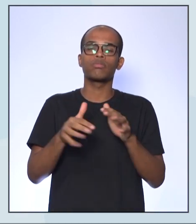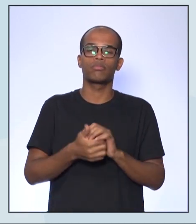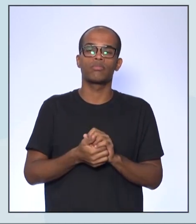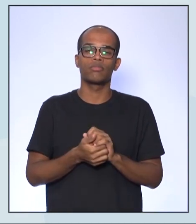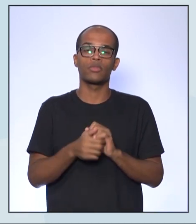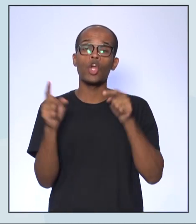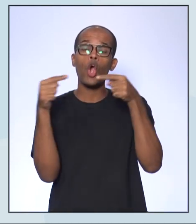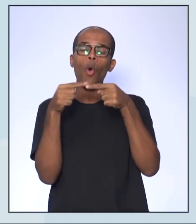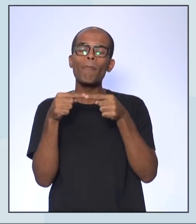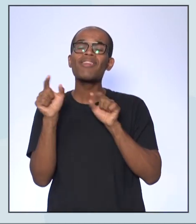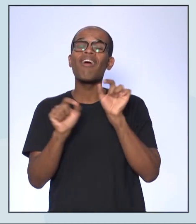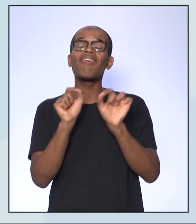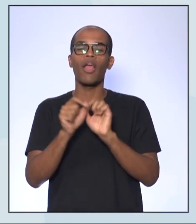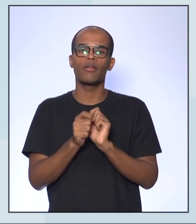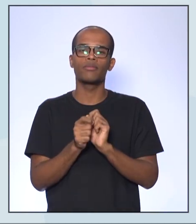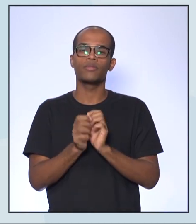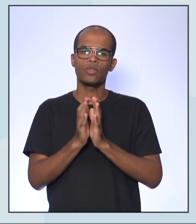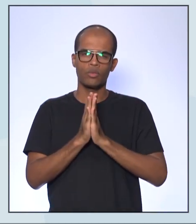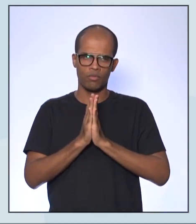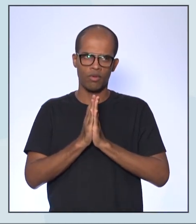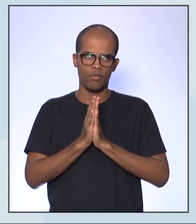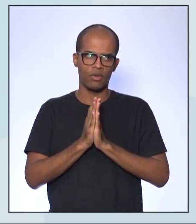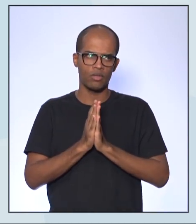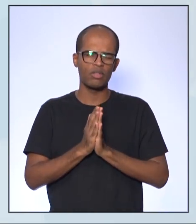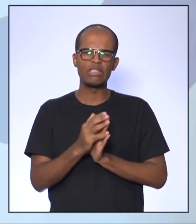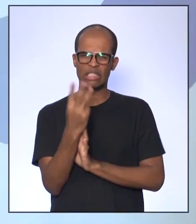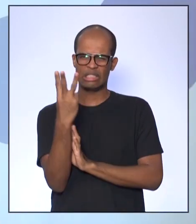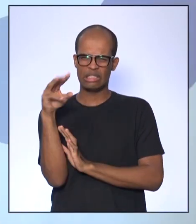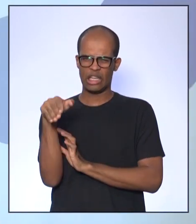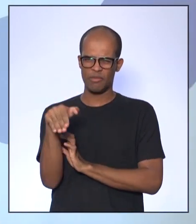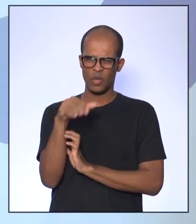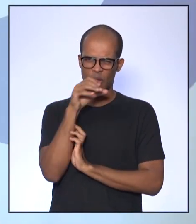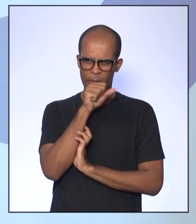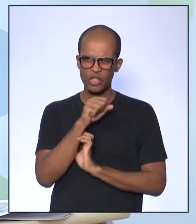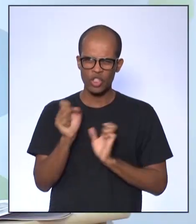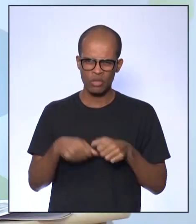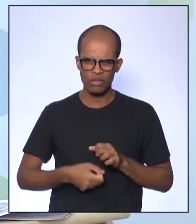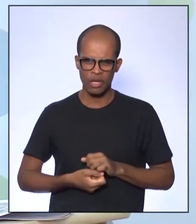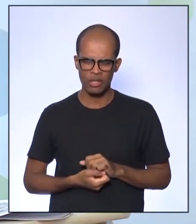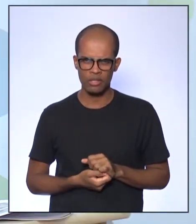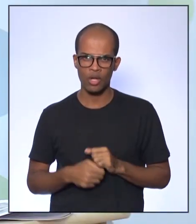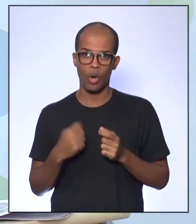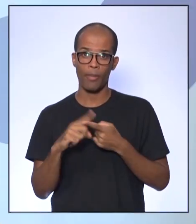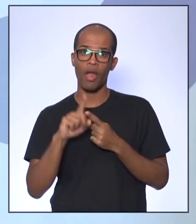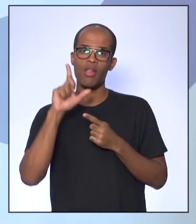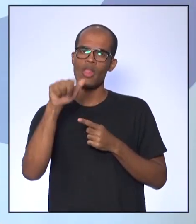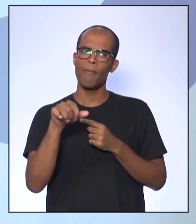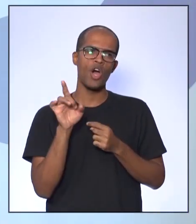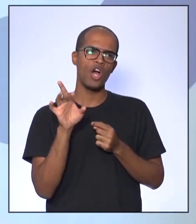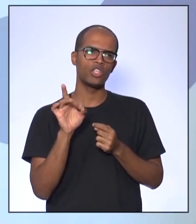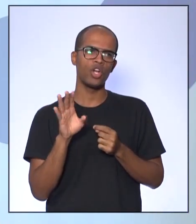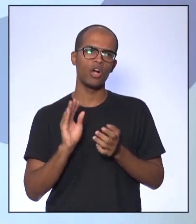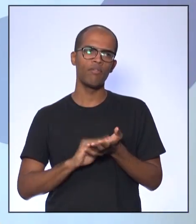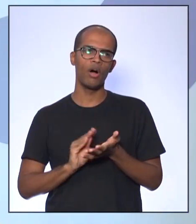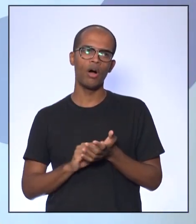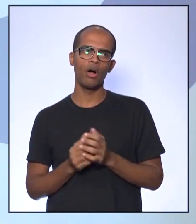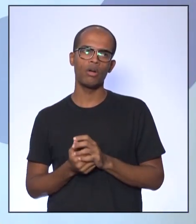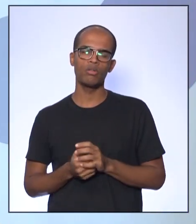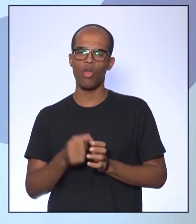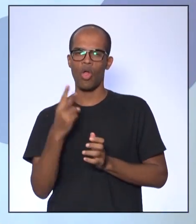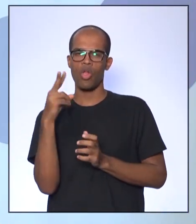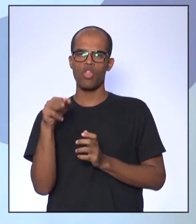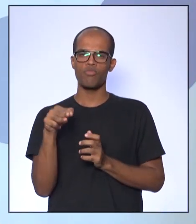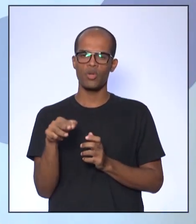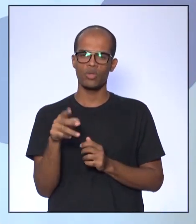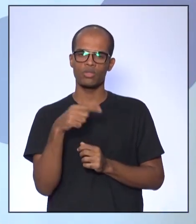Lima Barreto? Então, por favor. Acho que dá até para deixar uns 3 minutos. 3 minutos? Porque depois é só isso que falta, né? Ou dois Então,